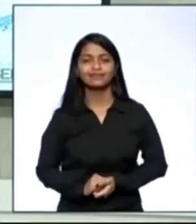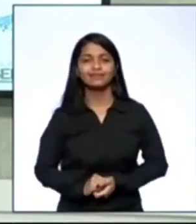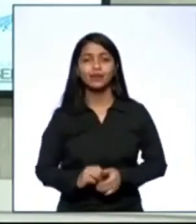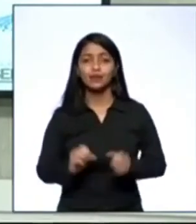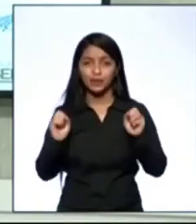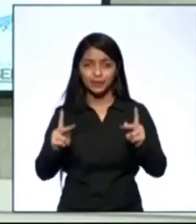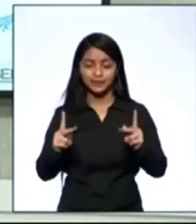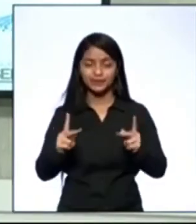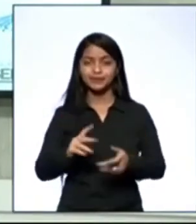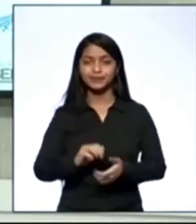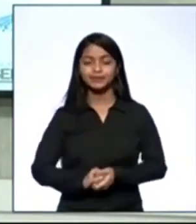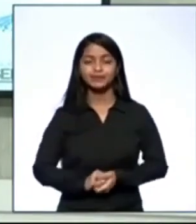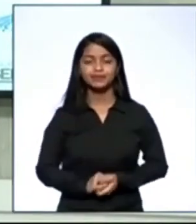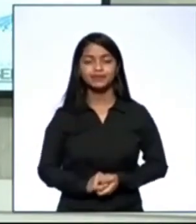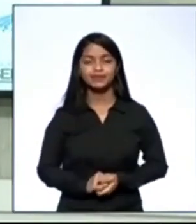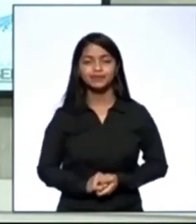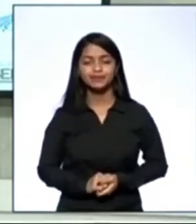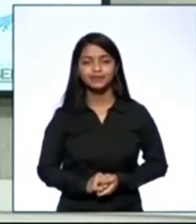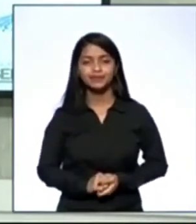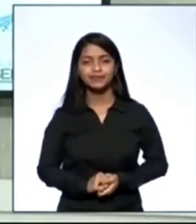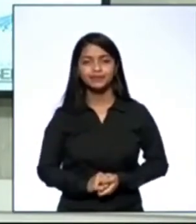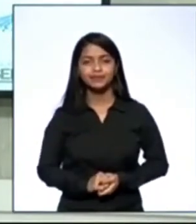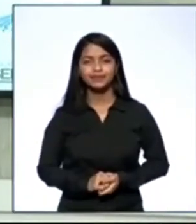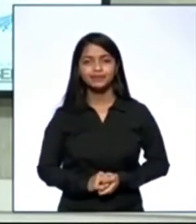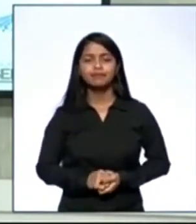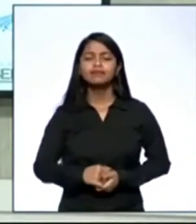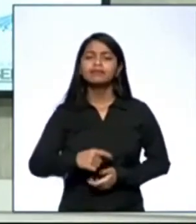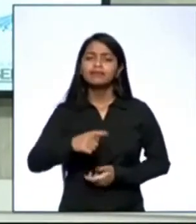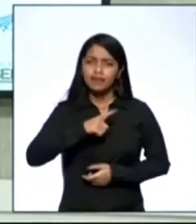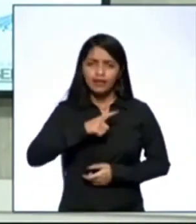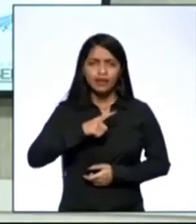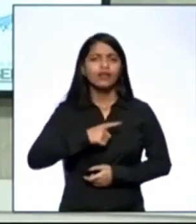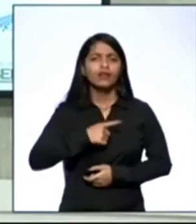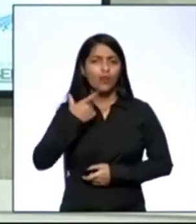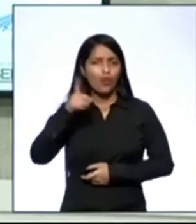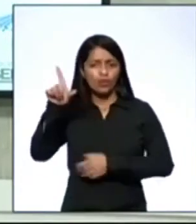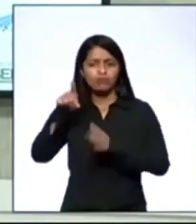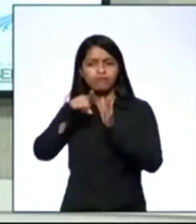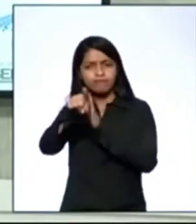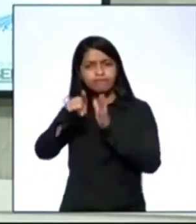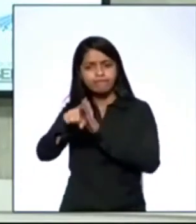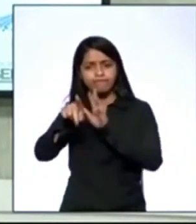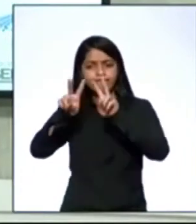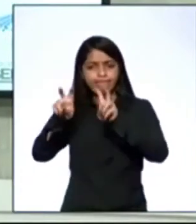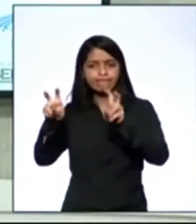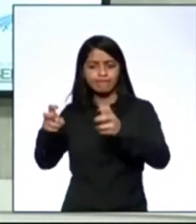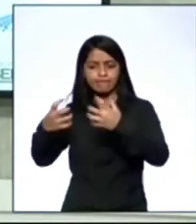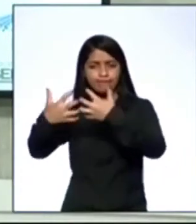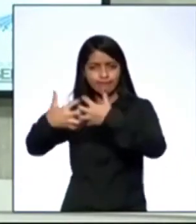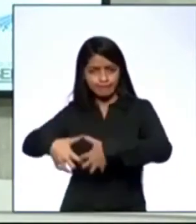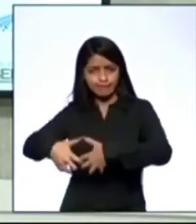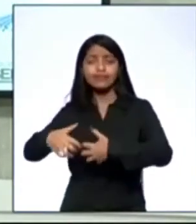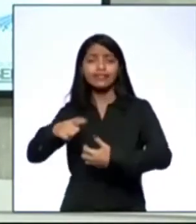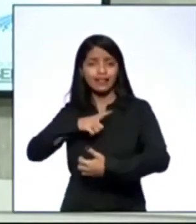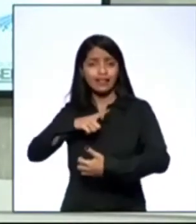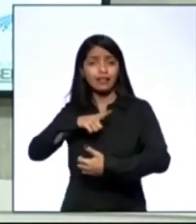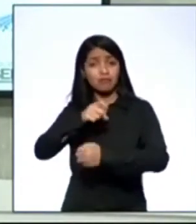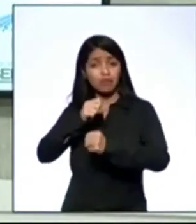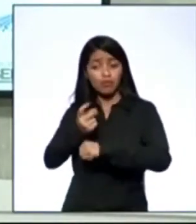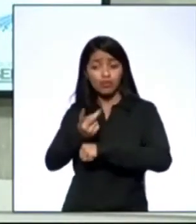Ok? Existe outras questões de engrenagem que você pode conferir. Você pode buscar,